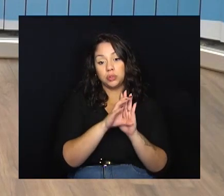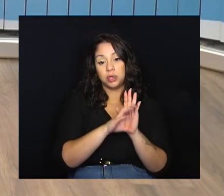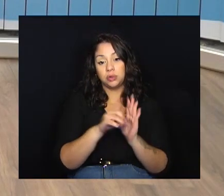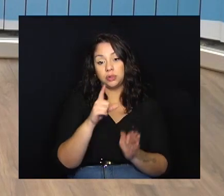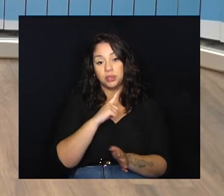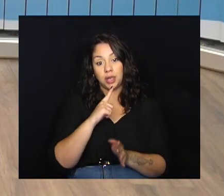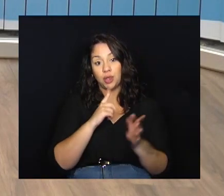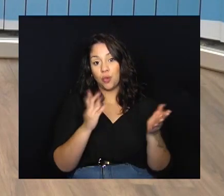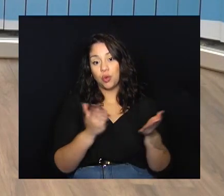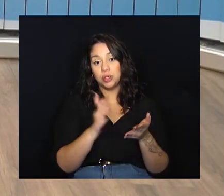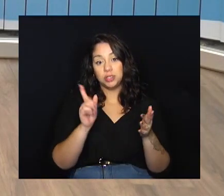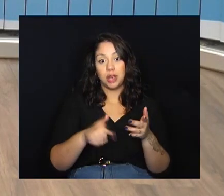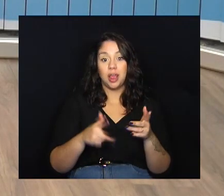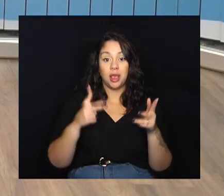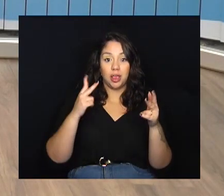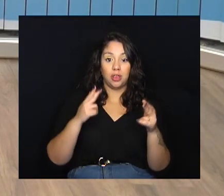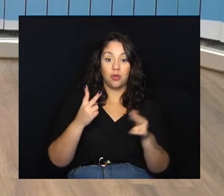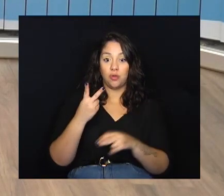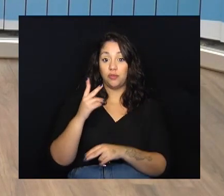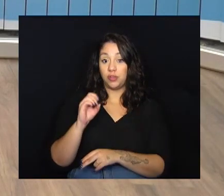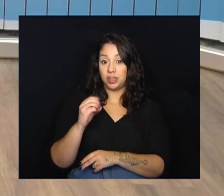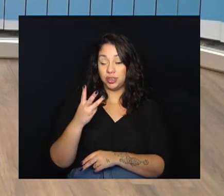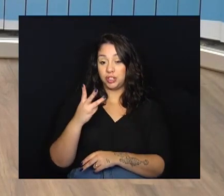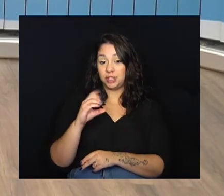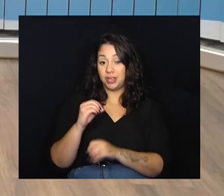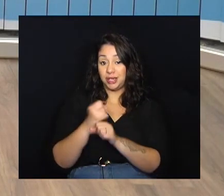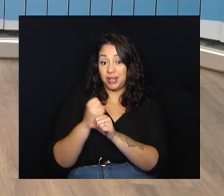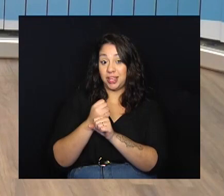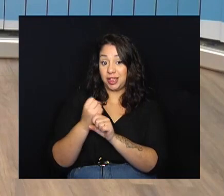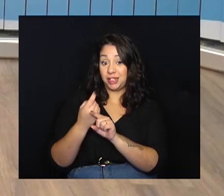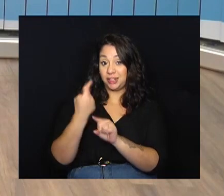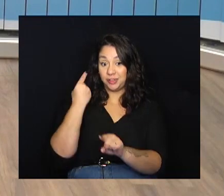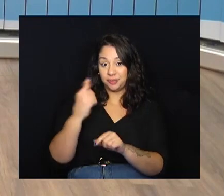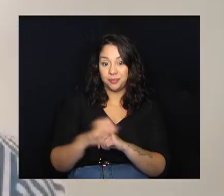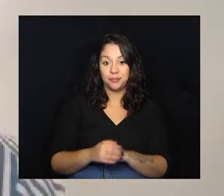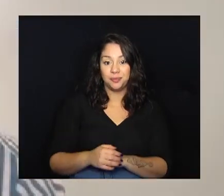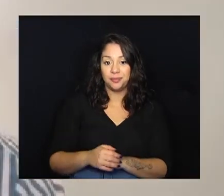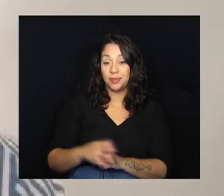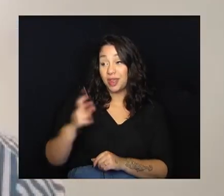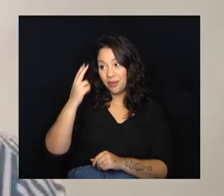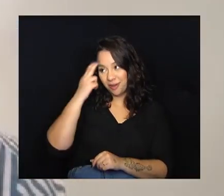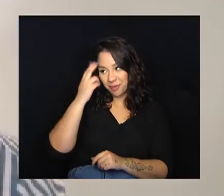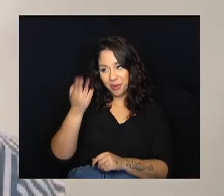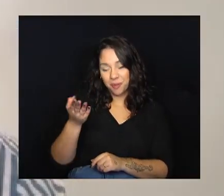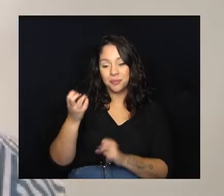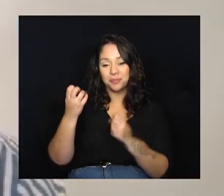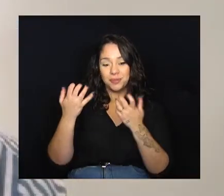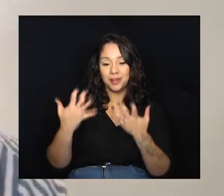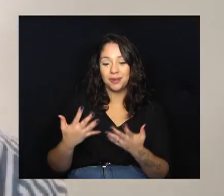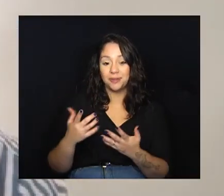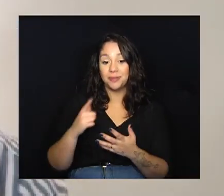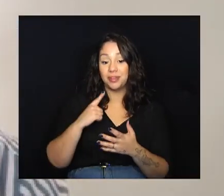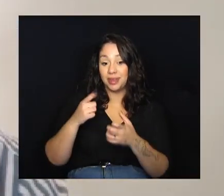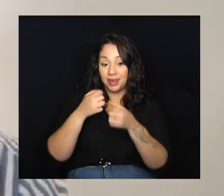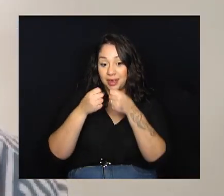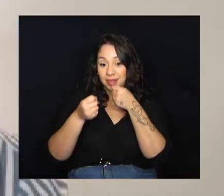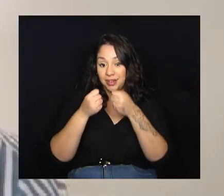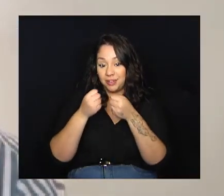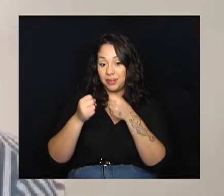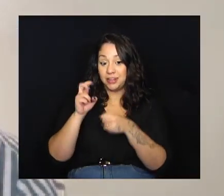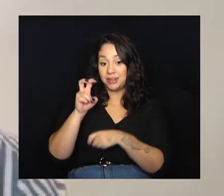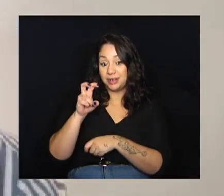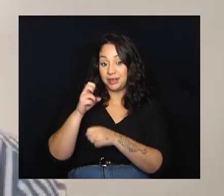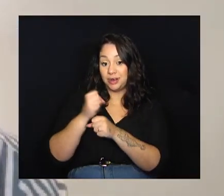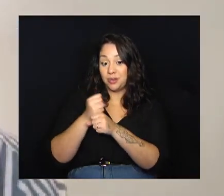é o mesmo de 20 e 30 anos atrás Gabriel vou falar para ti a gente pode ter essa entrevista daqui alguns cinco anos